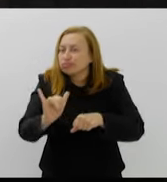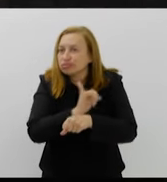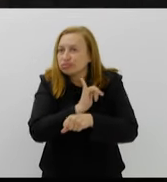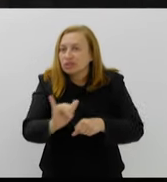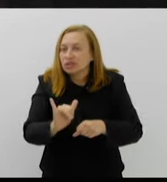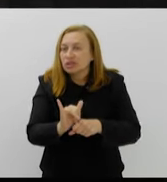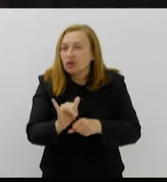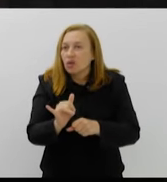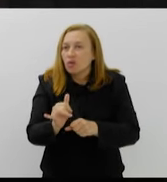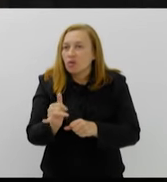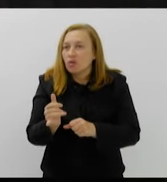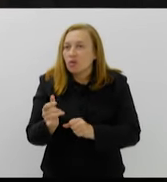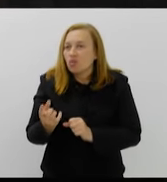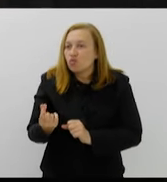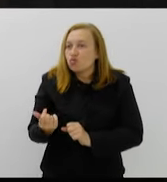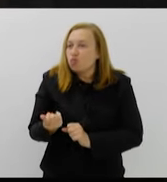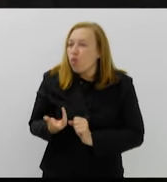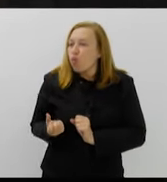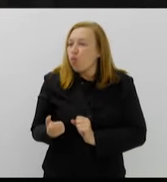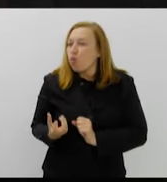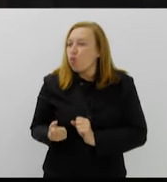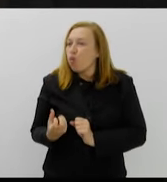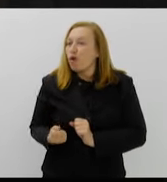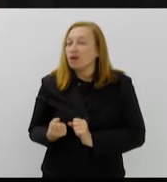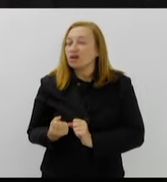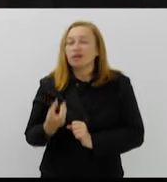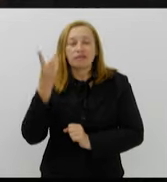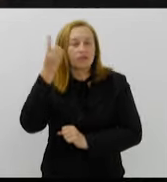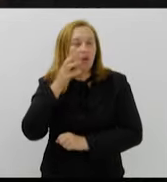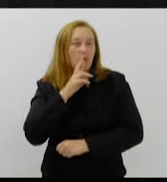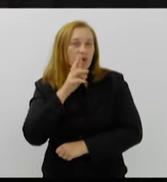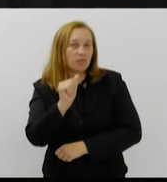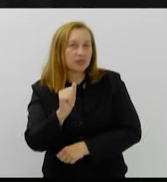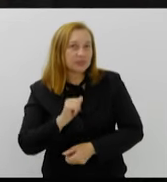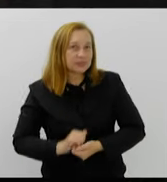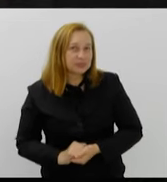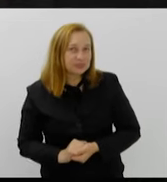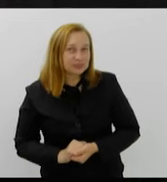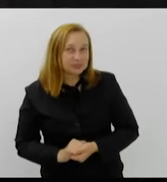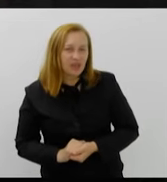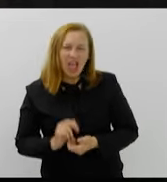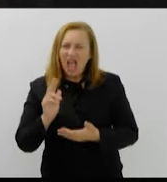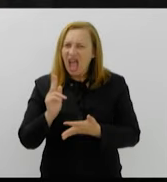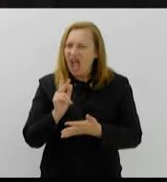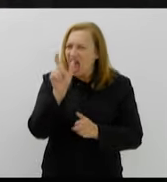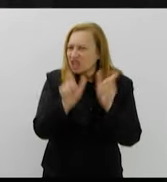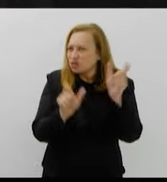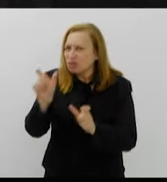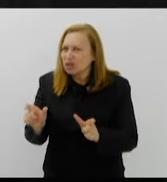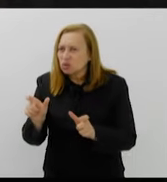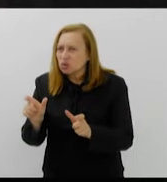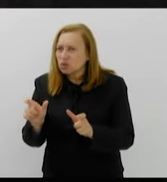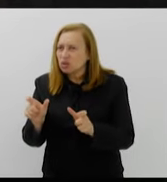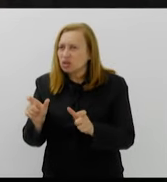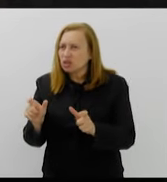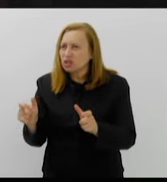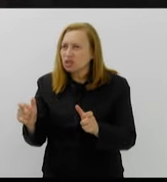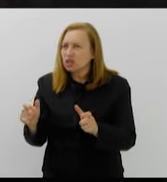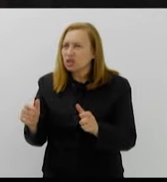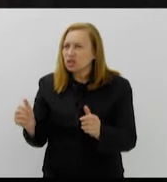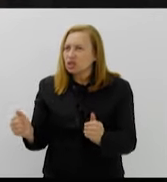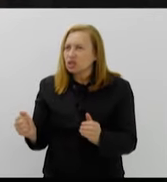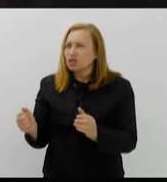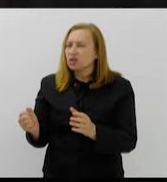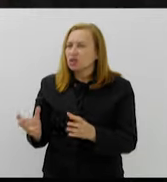beneficiar politicamente ou seja Deputado Rodrigo amorinha as pessoas que eram do convívio ou